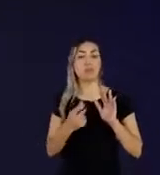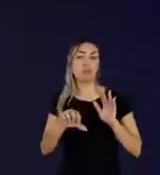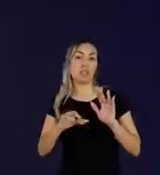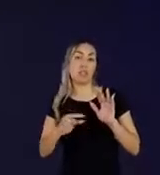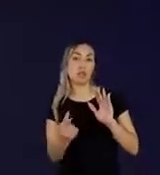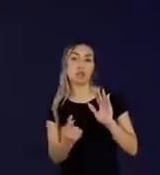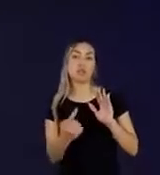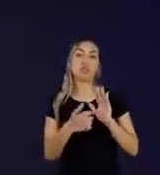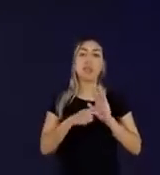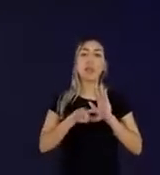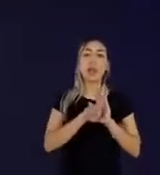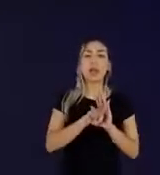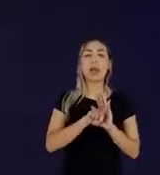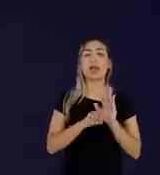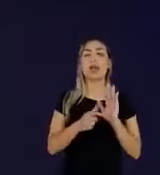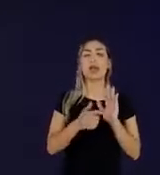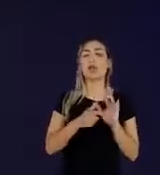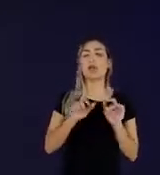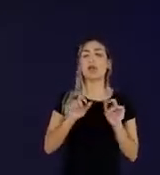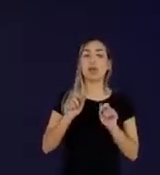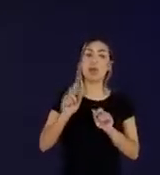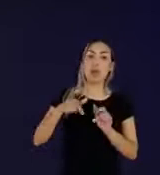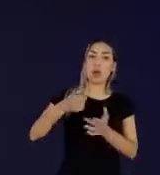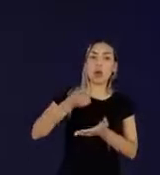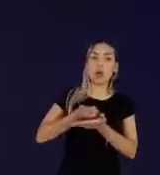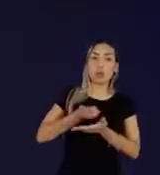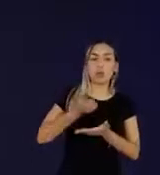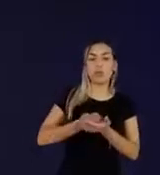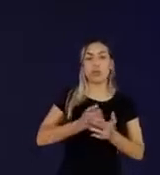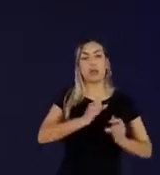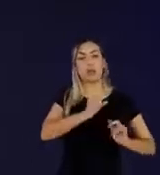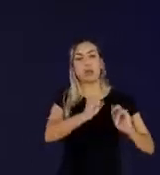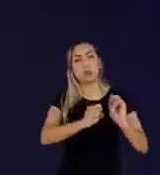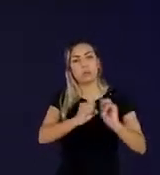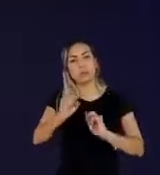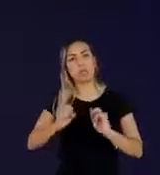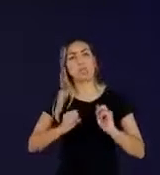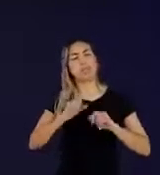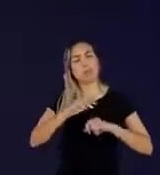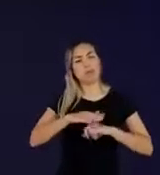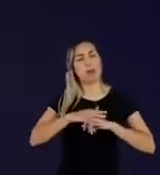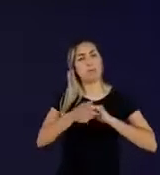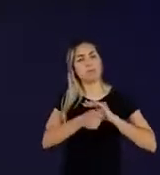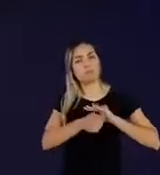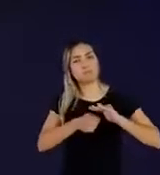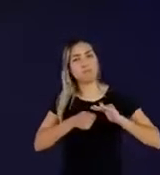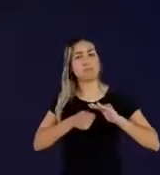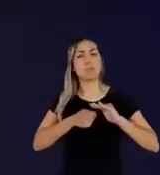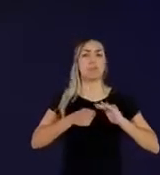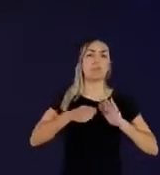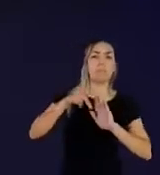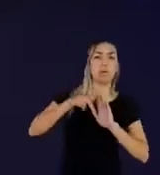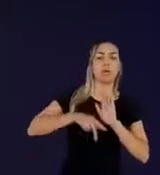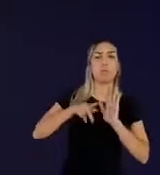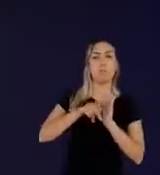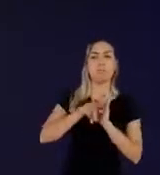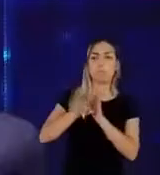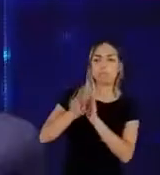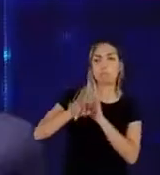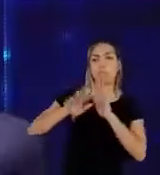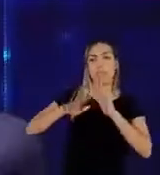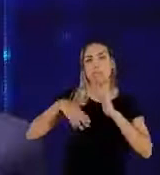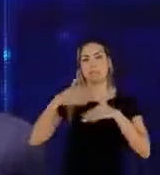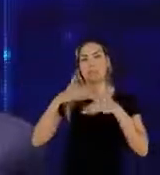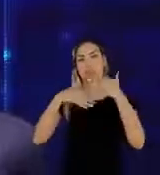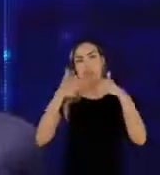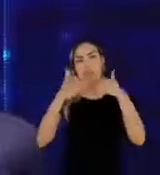que instituiu a obrigação das empresas em investir em programas de desenvolvimento, de pesquisa e desenvolvimento. E